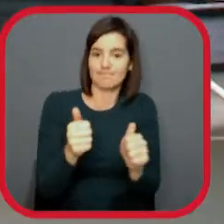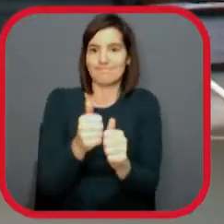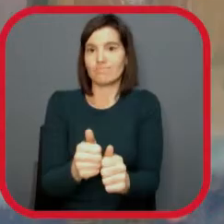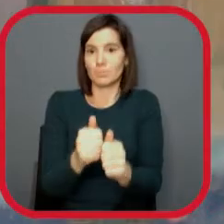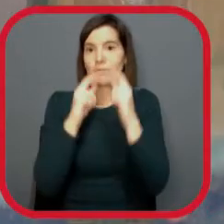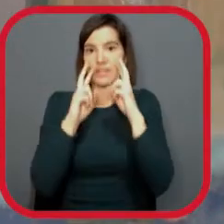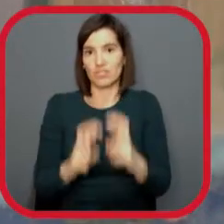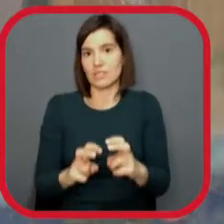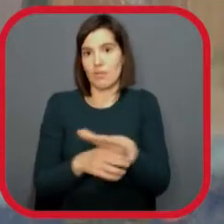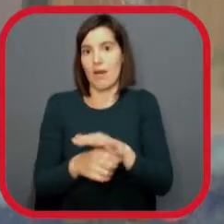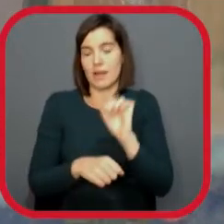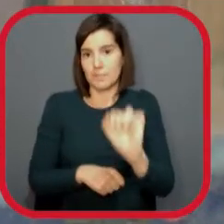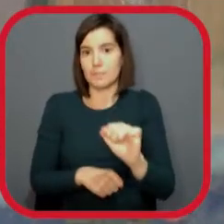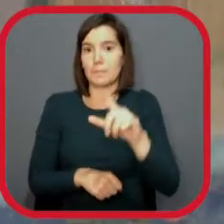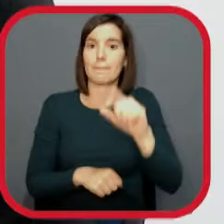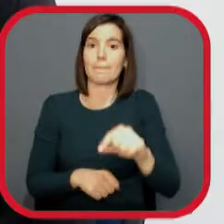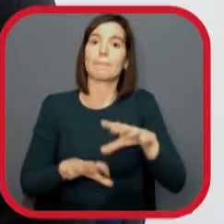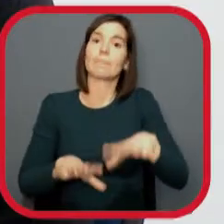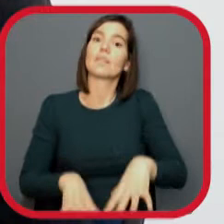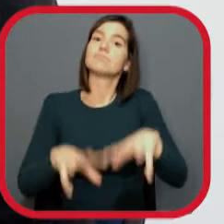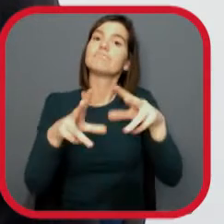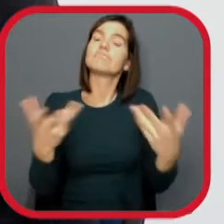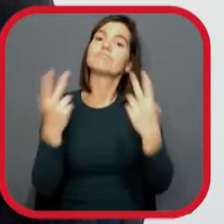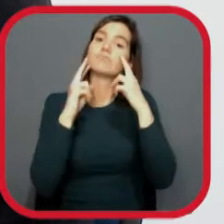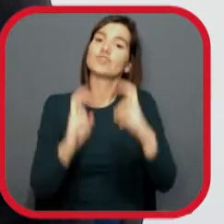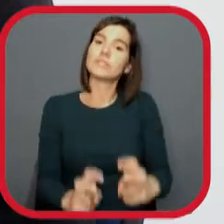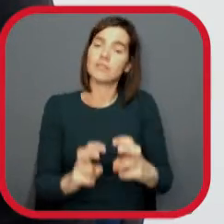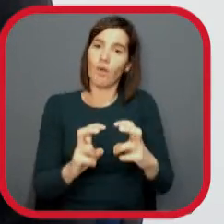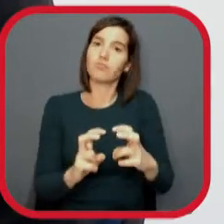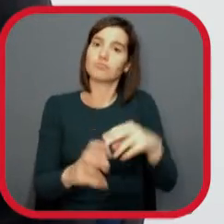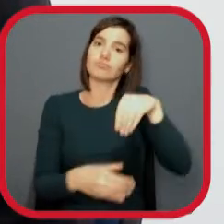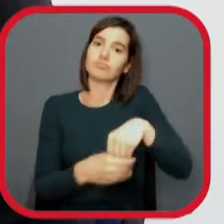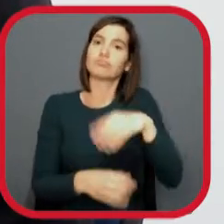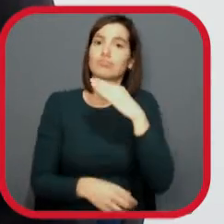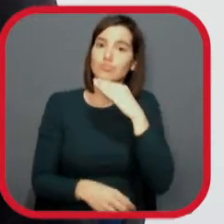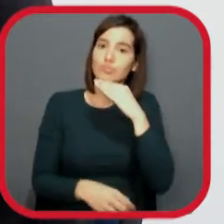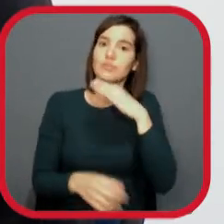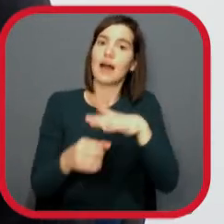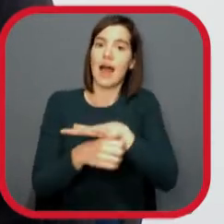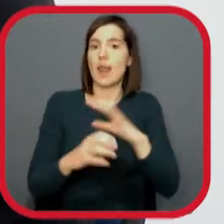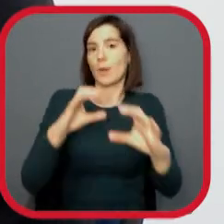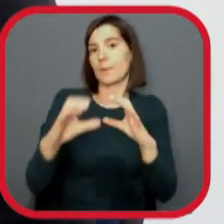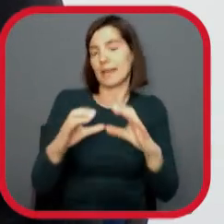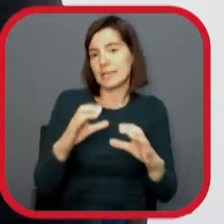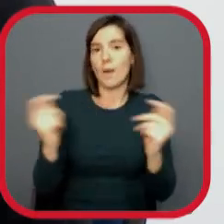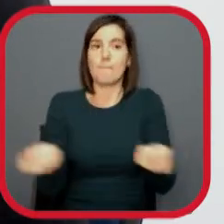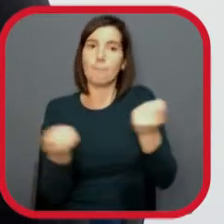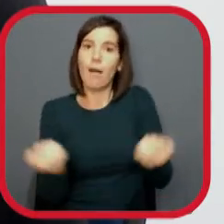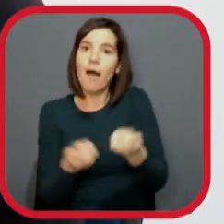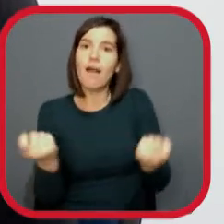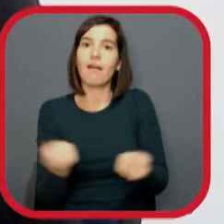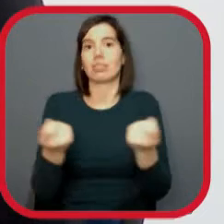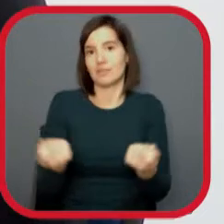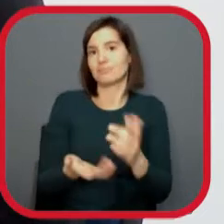ser assistente de investigação nesse âmbito e vou desenvolver investigação dentro da polícia na área da